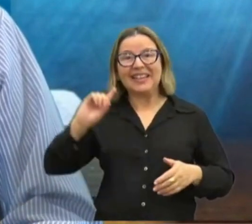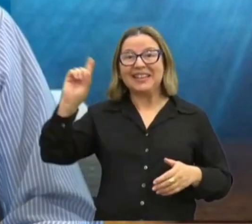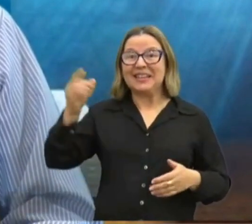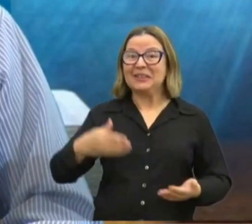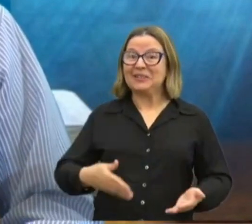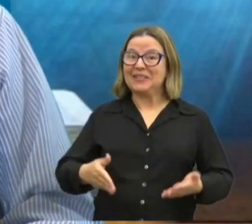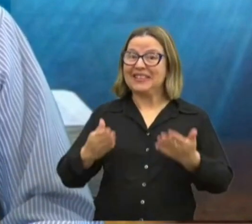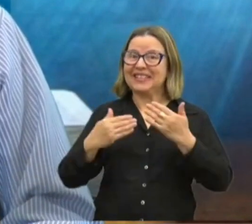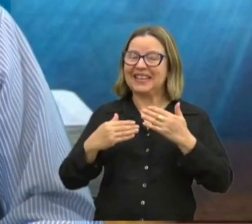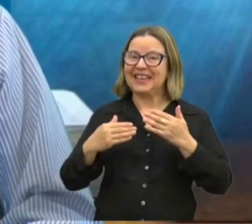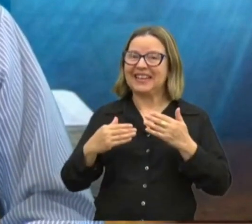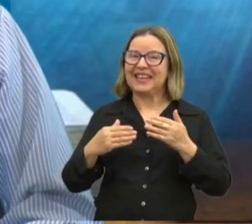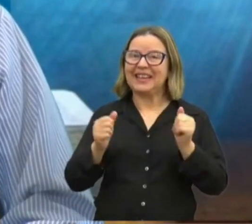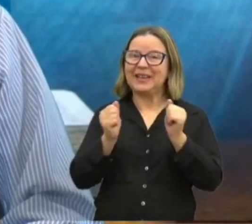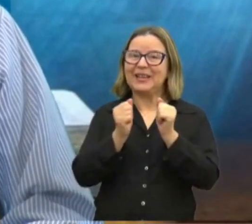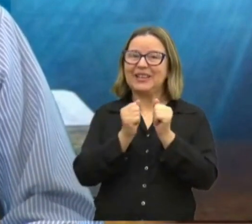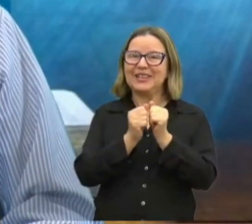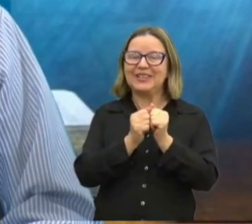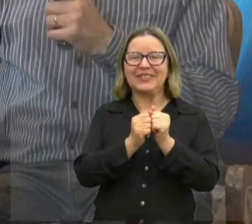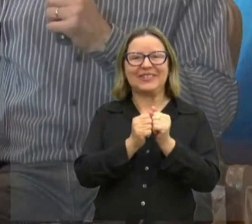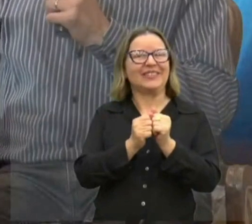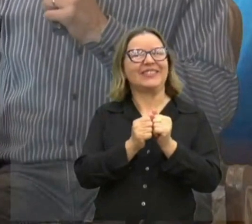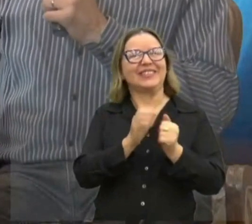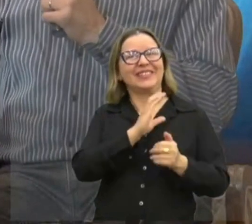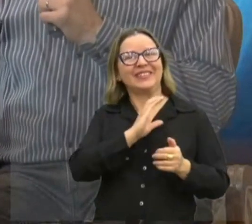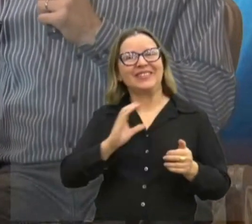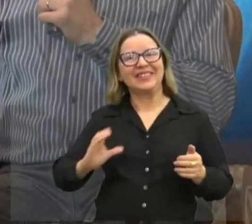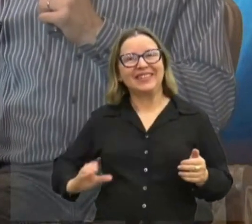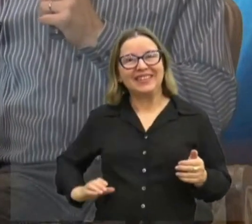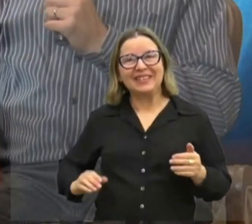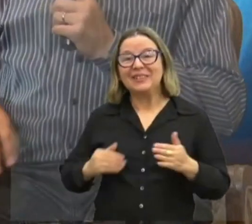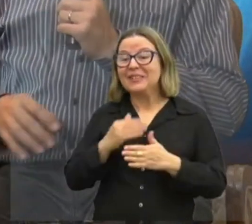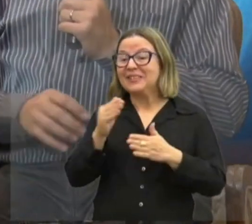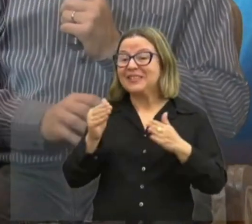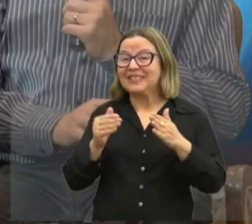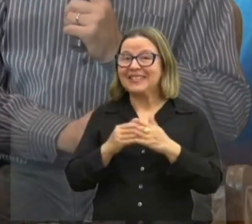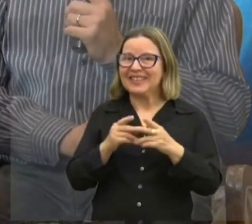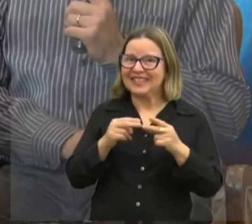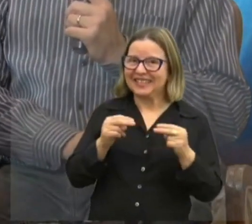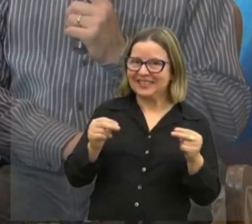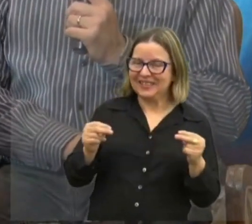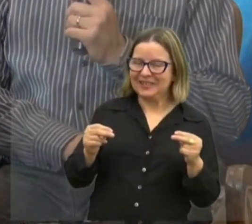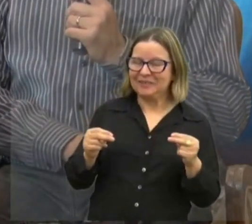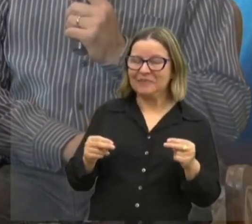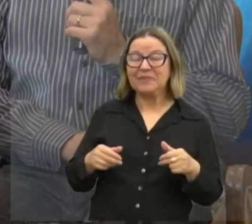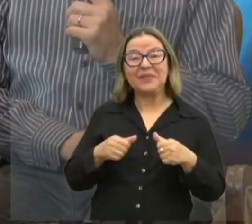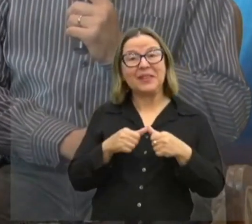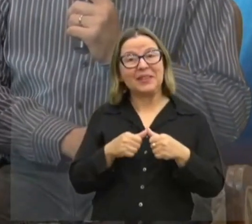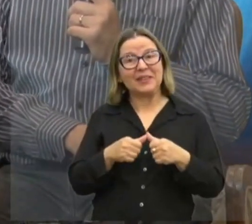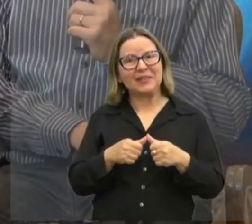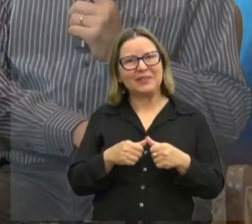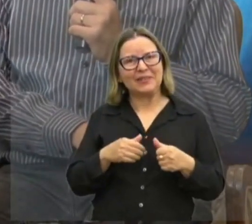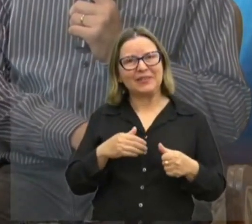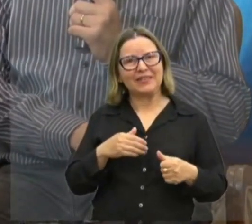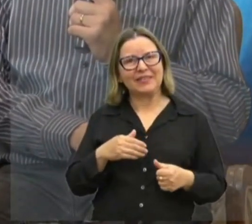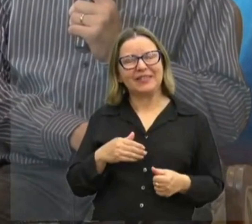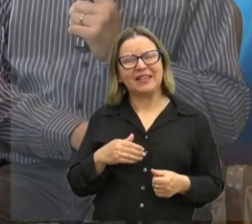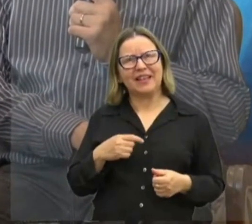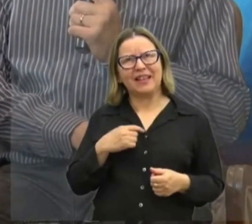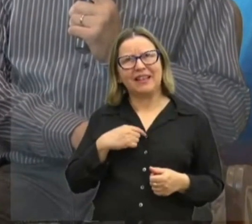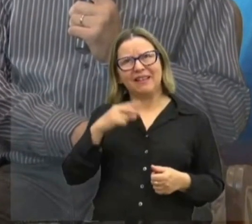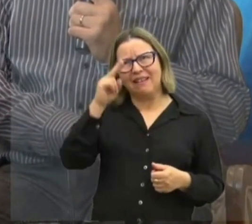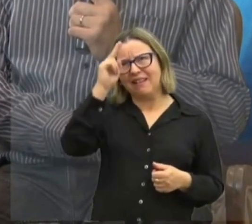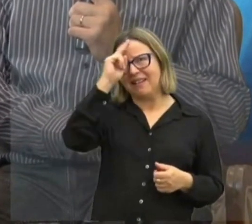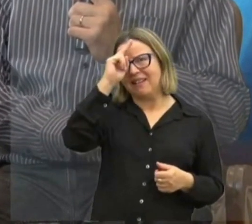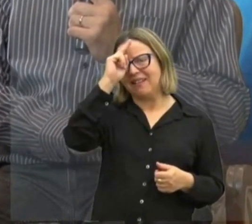graciosamente com Ele todas as coisas. Essa expressão me faz lembrar do texto do